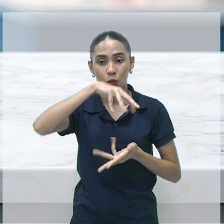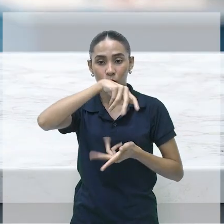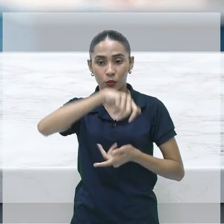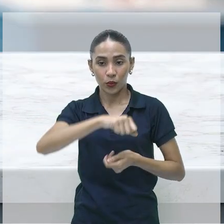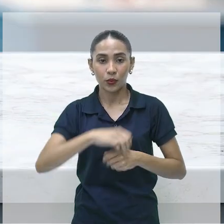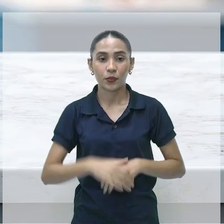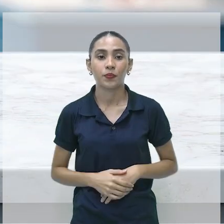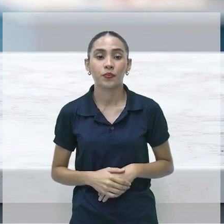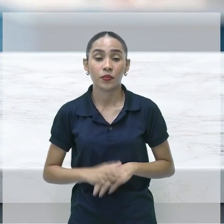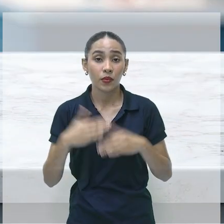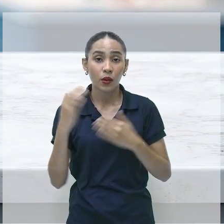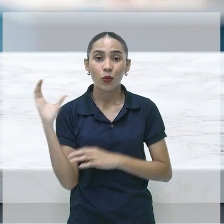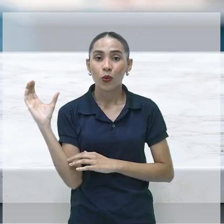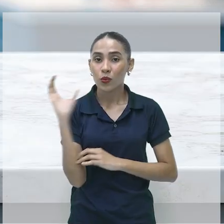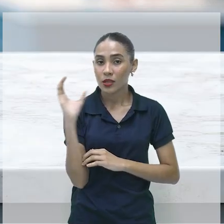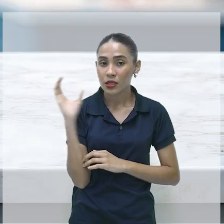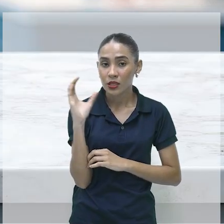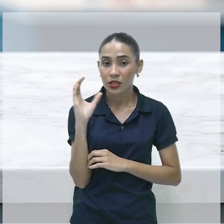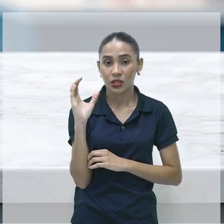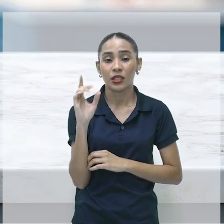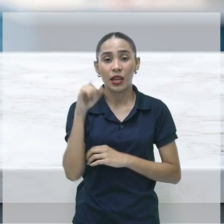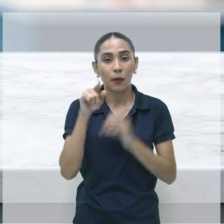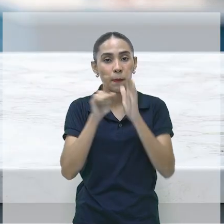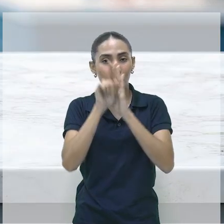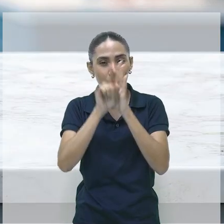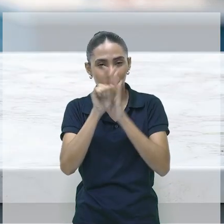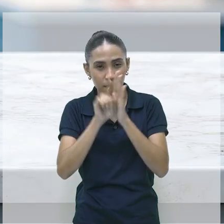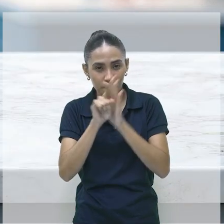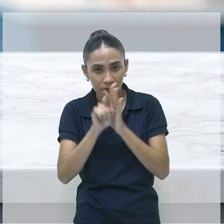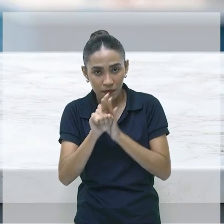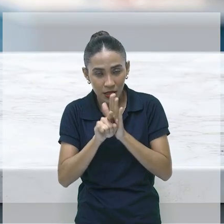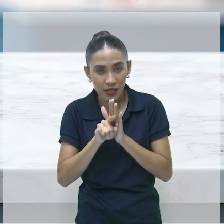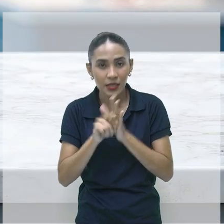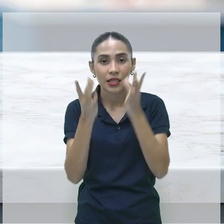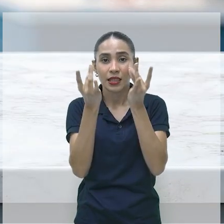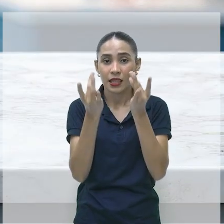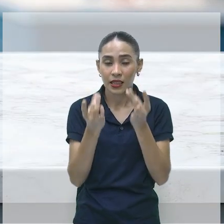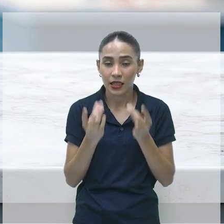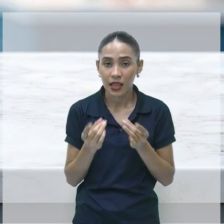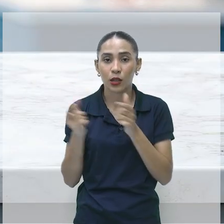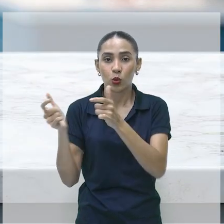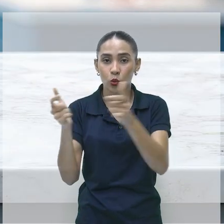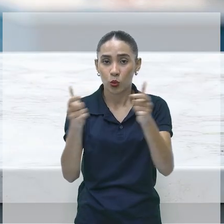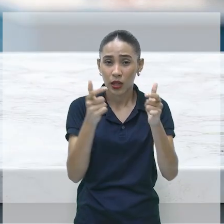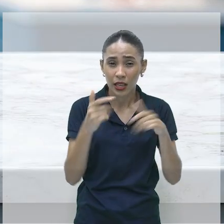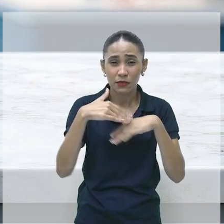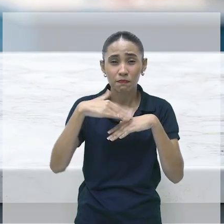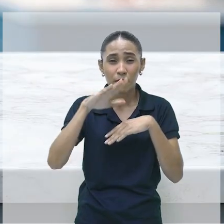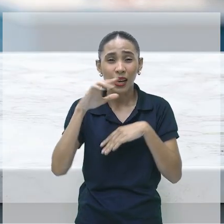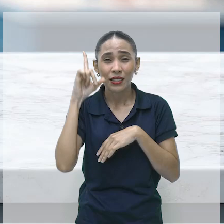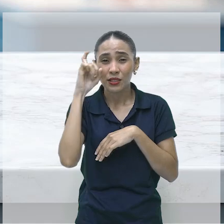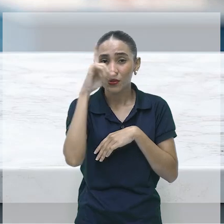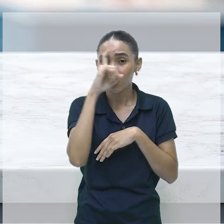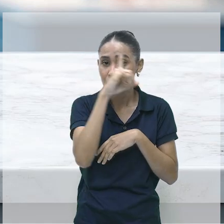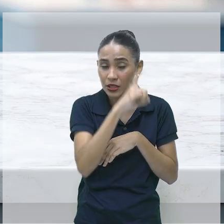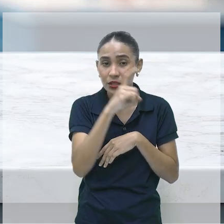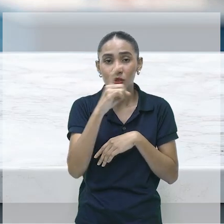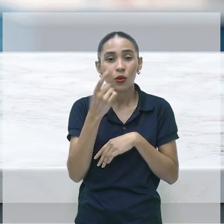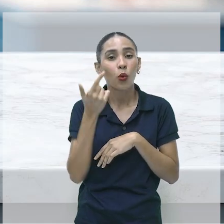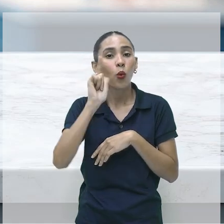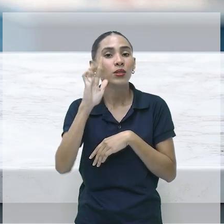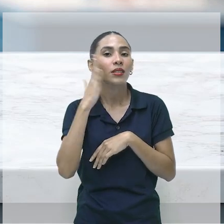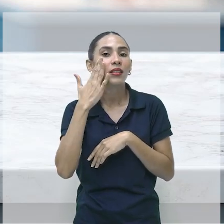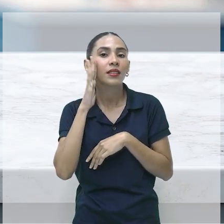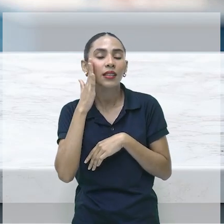né? Basicamente falando isso. Os cientistas, eles são como detetives da natureza. Eles estudam os lugares mais malucos da Terra para